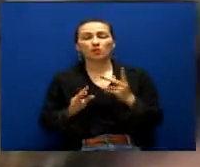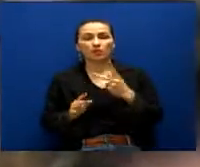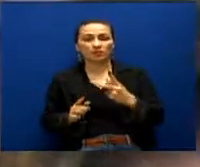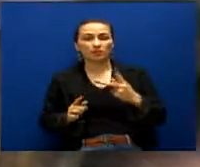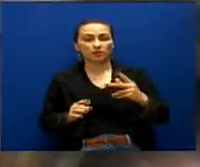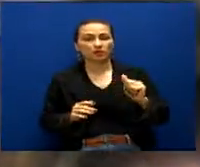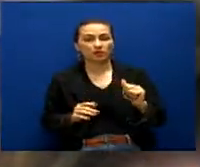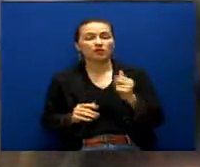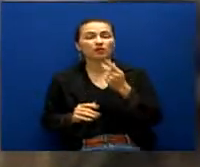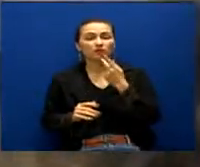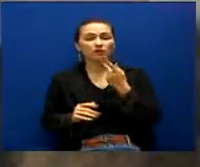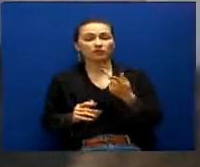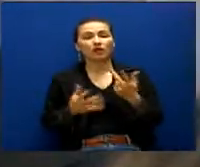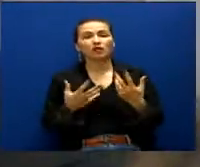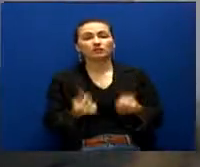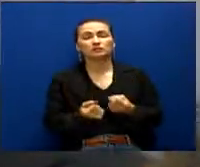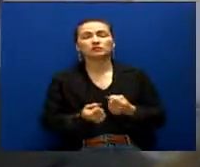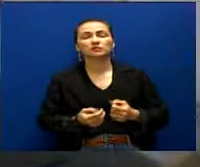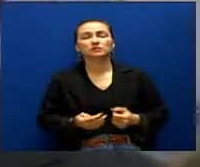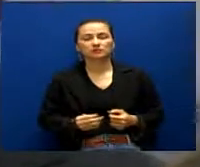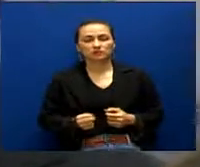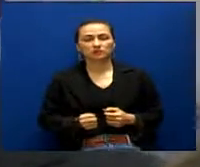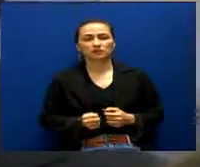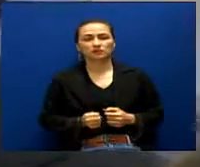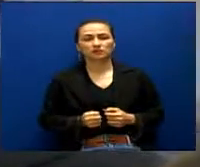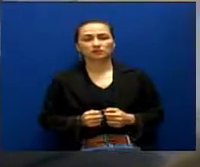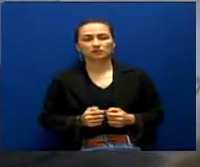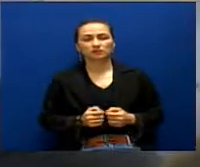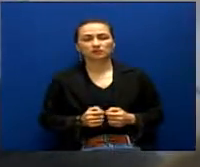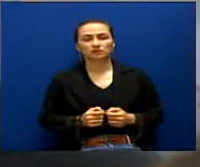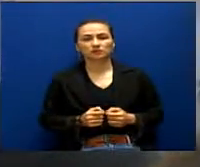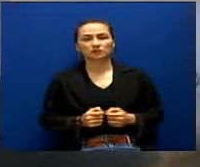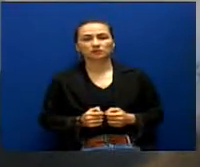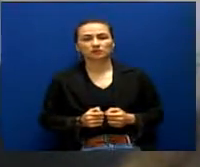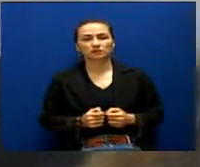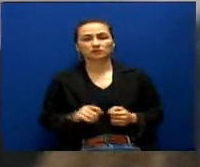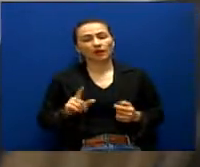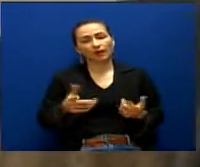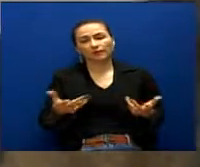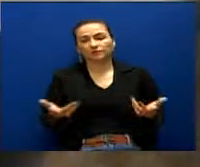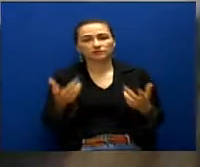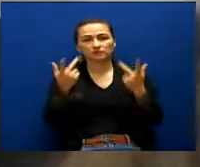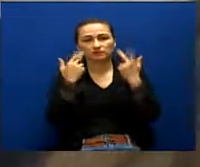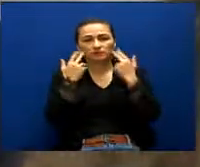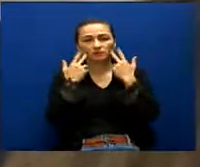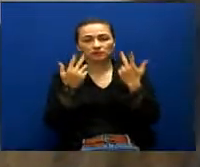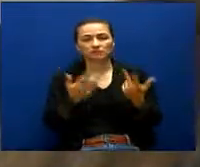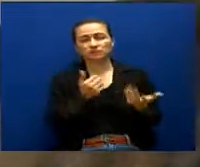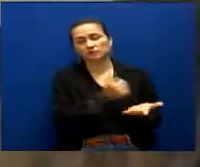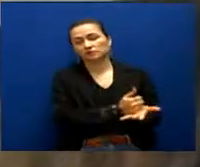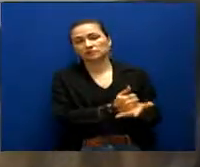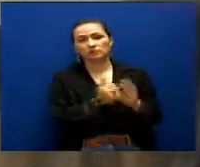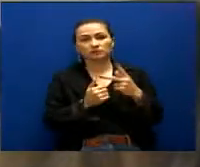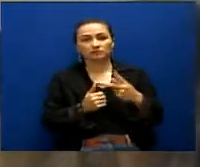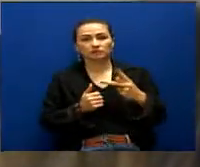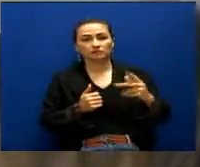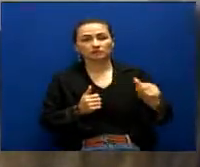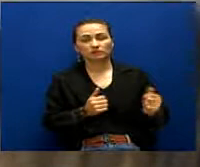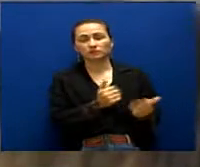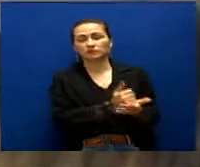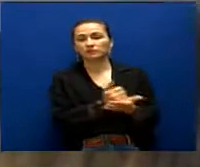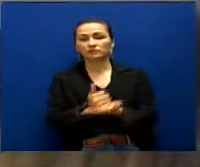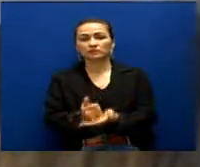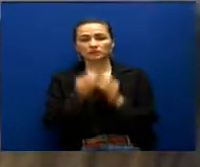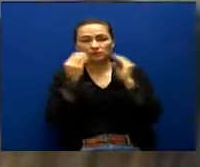fazer agora, ou o executivo quiser fazer, tem que passar por essa casa, que é meio óbvio, né, gente? Meu Deus do céu, como é que vai fazer a